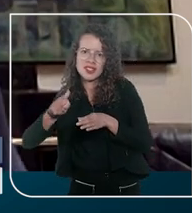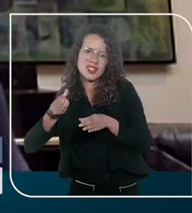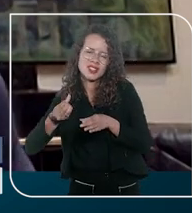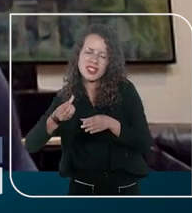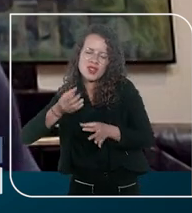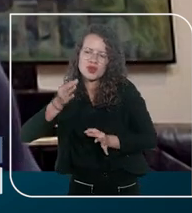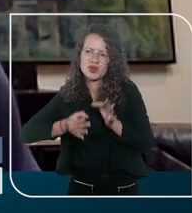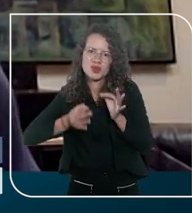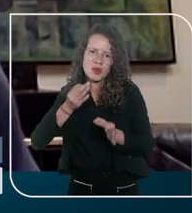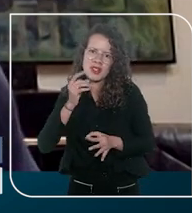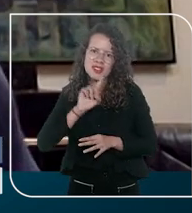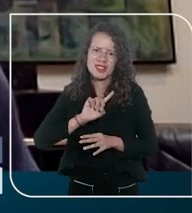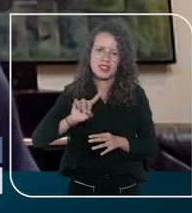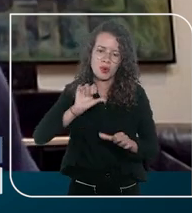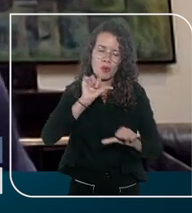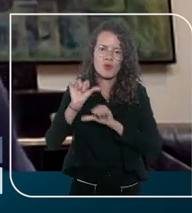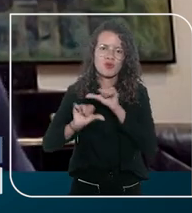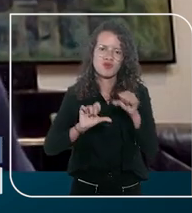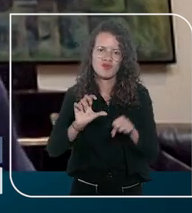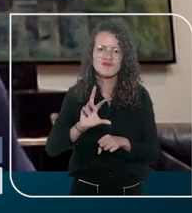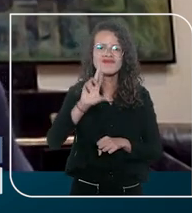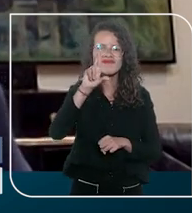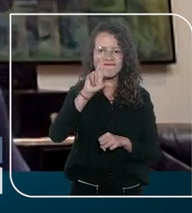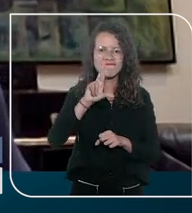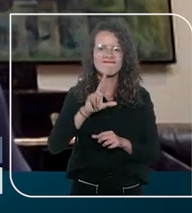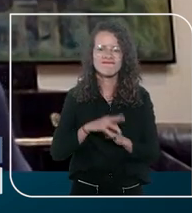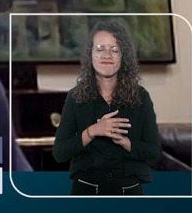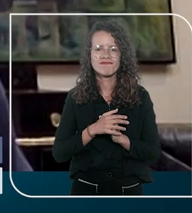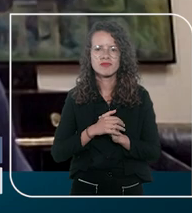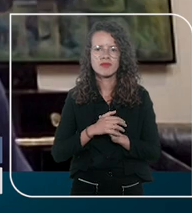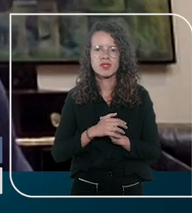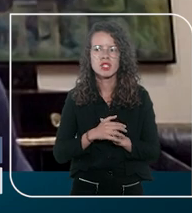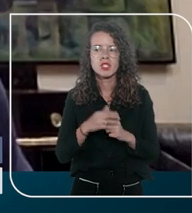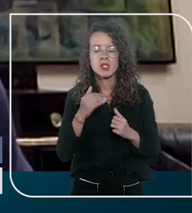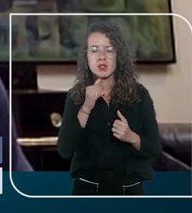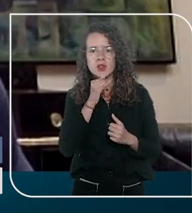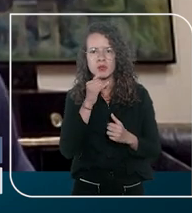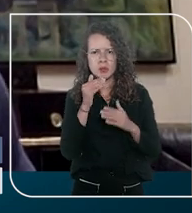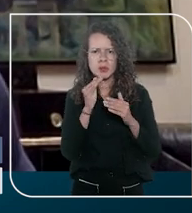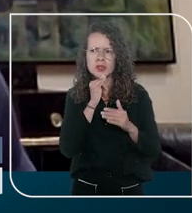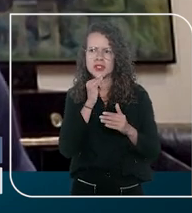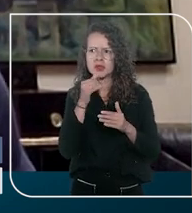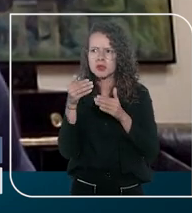perda da substância para comprovação do dissídio, inclusive foi tratado recentemente